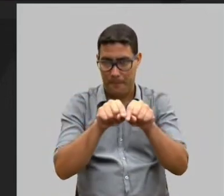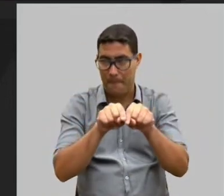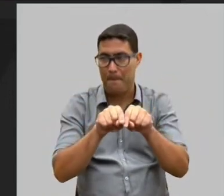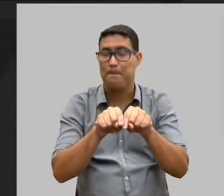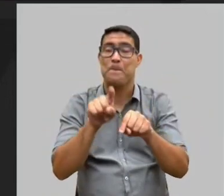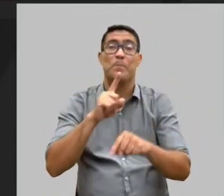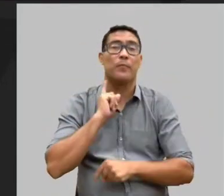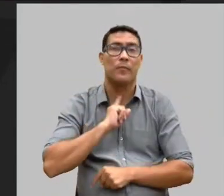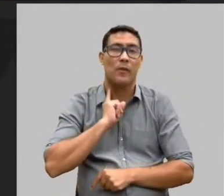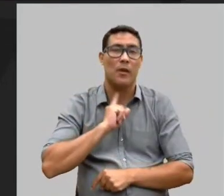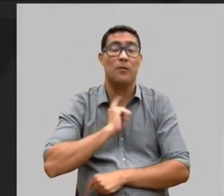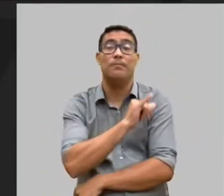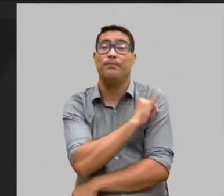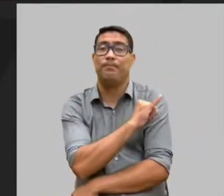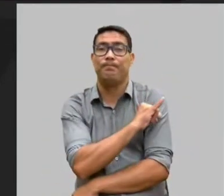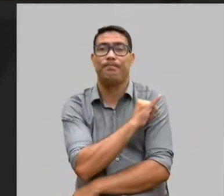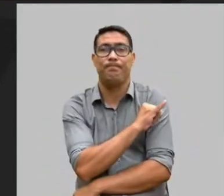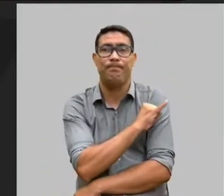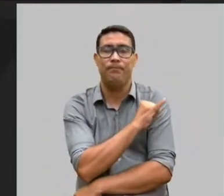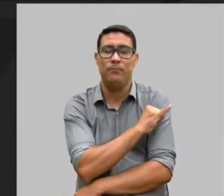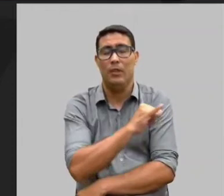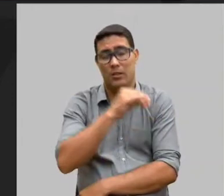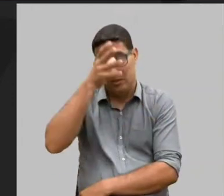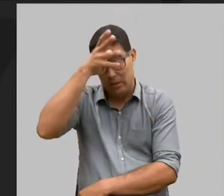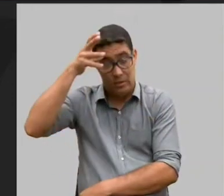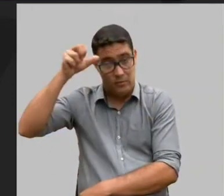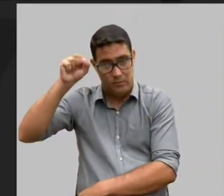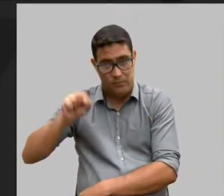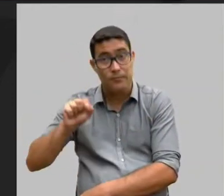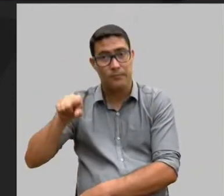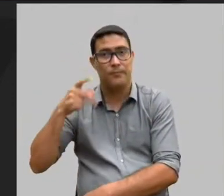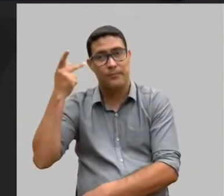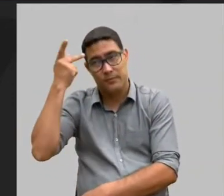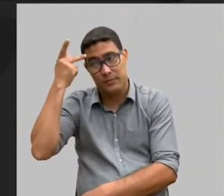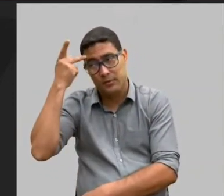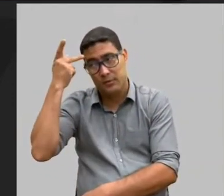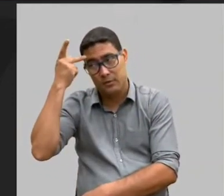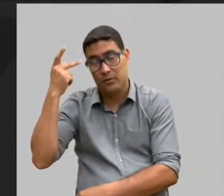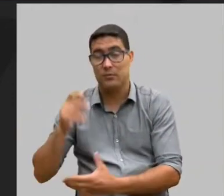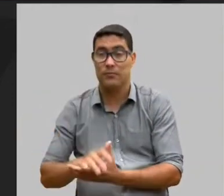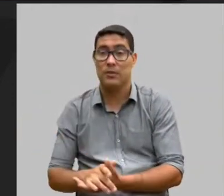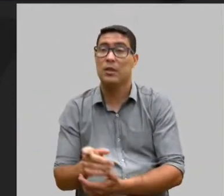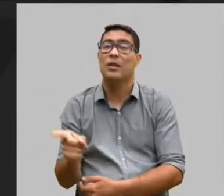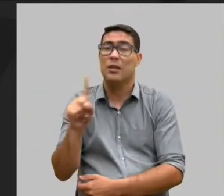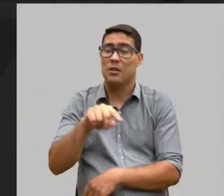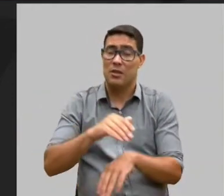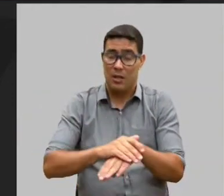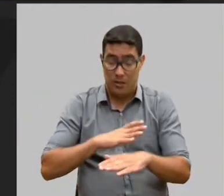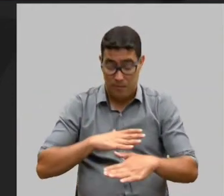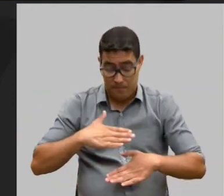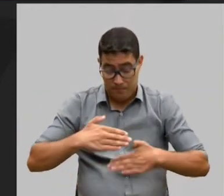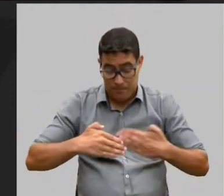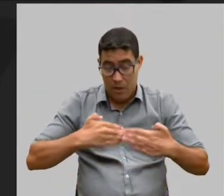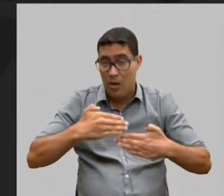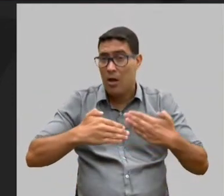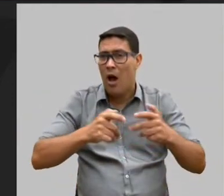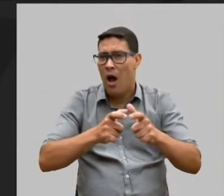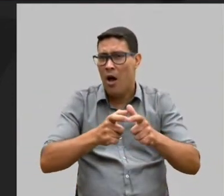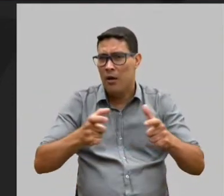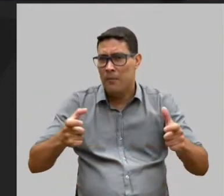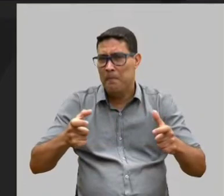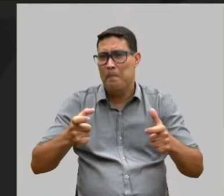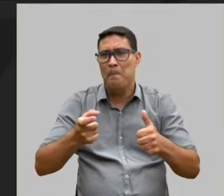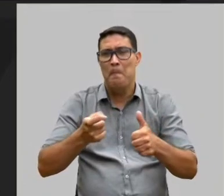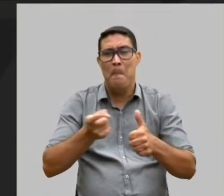eh Minas Rio de Janeiro eh Rio Grande do Sul e São Paulo Então eu fiz aqui a evolução da dívida desses desses